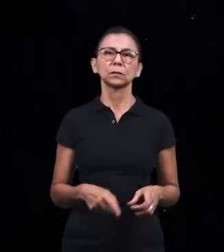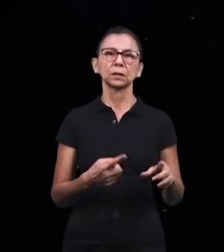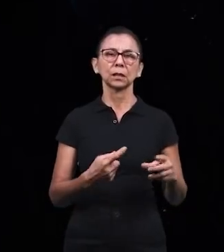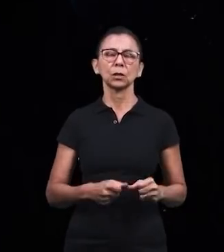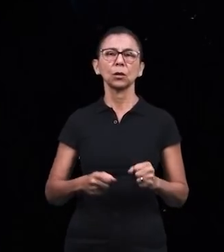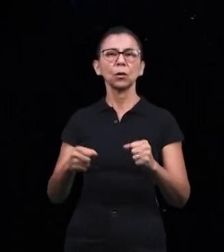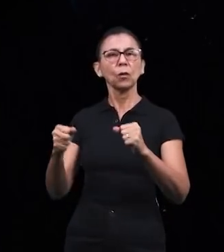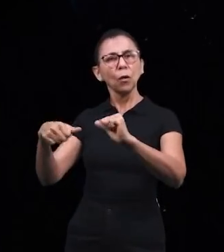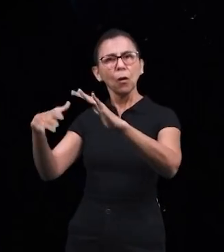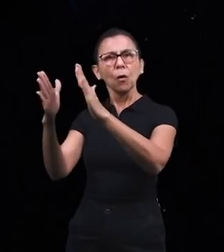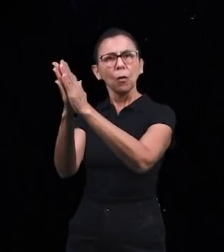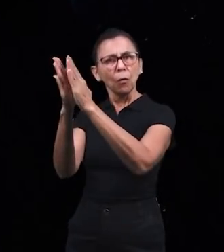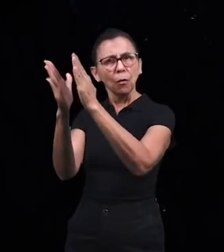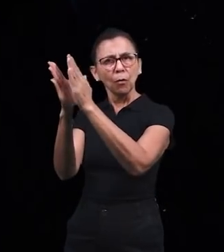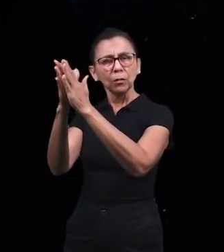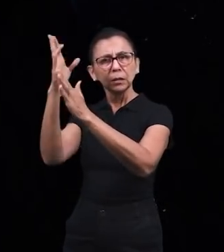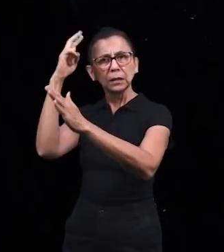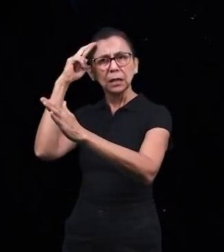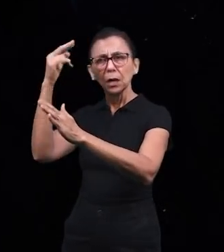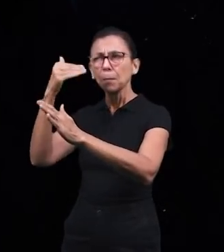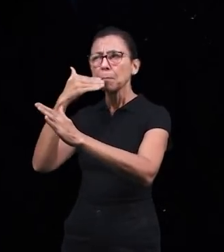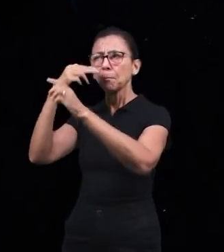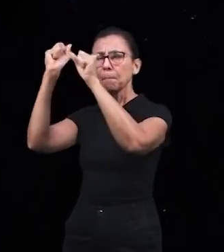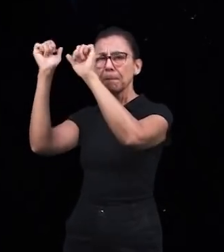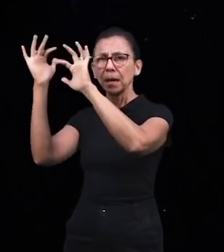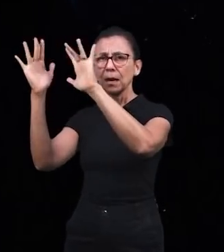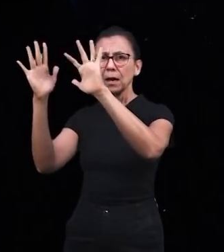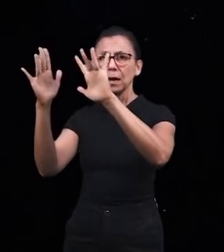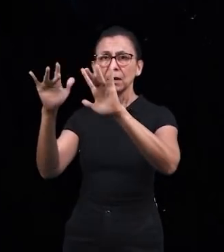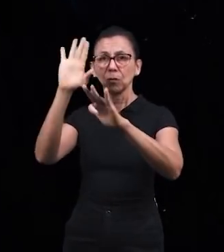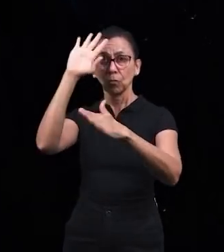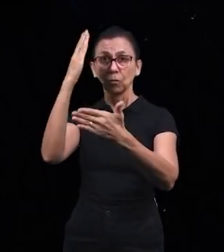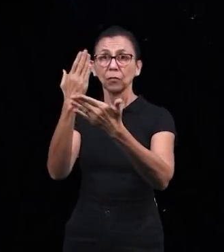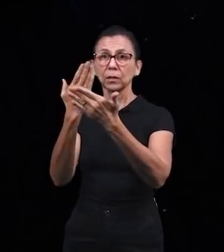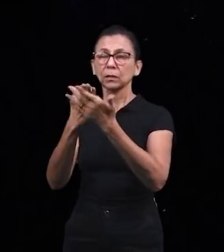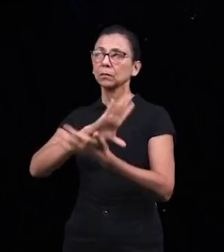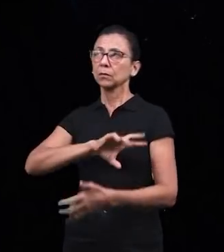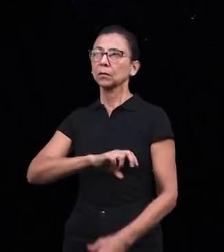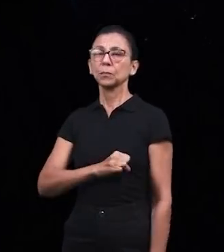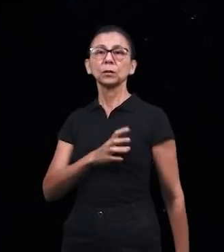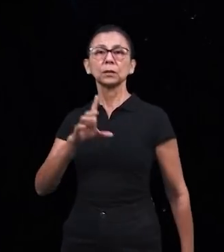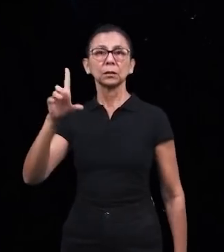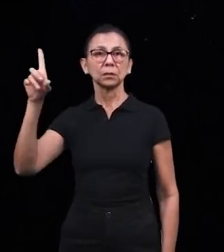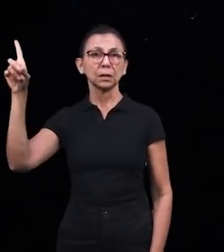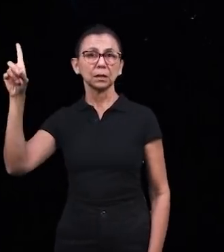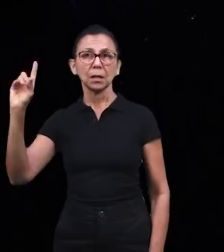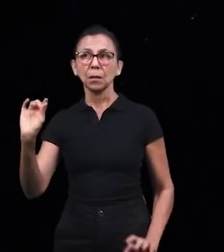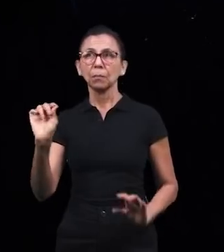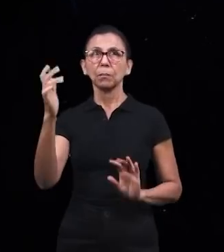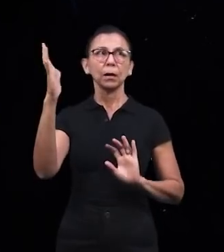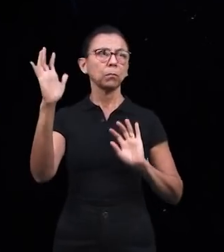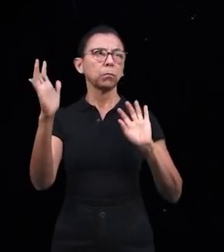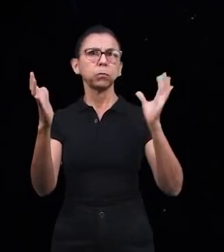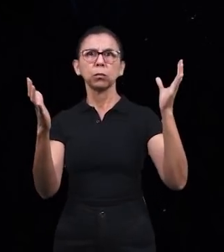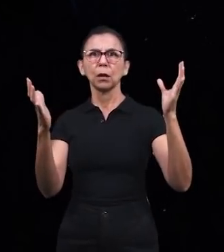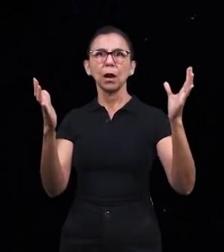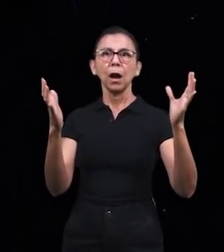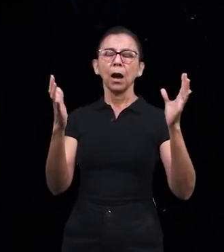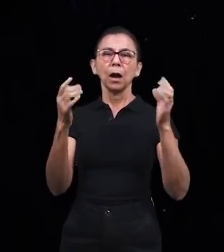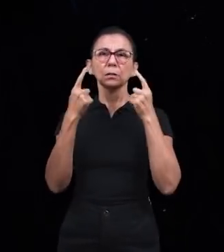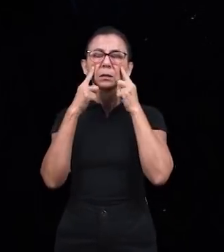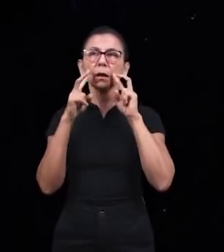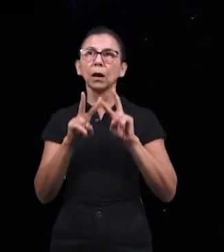céu, deixando este mundo mal com todos os pecados